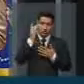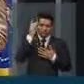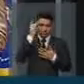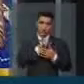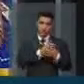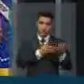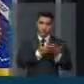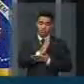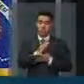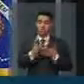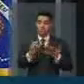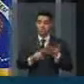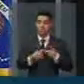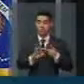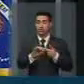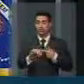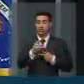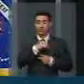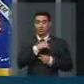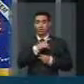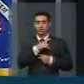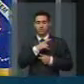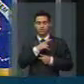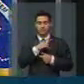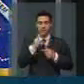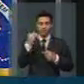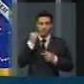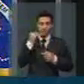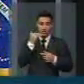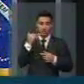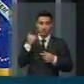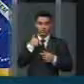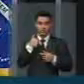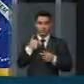todos os defeitos que eu, que marco a minha